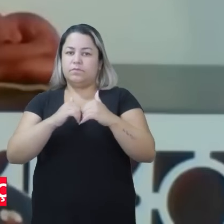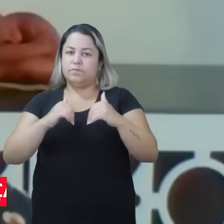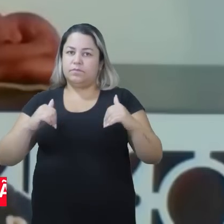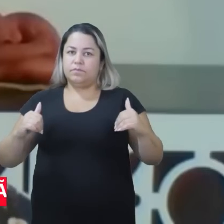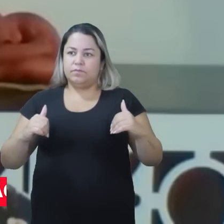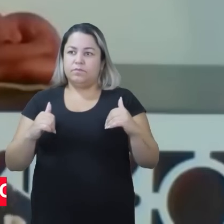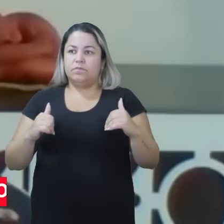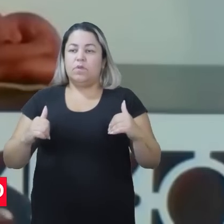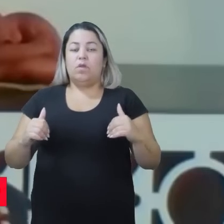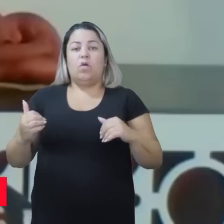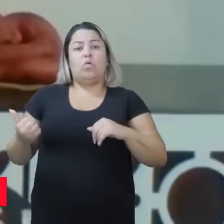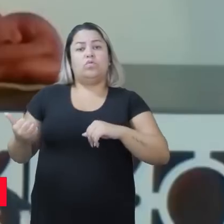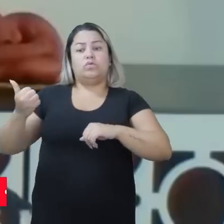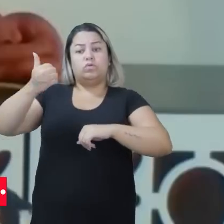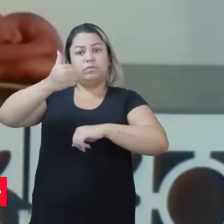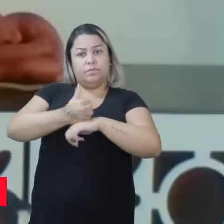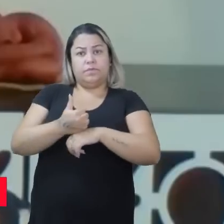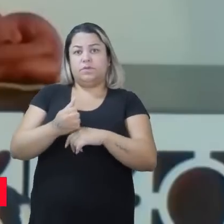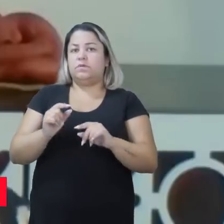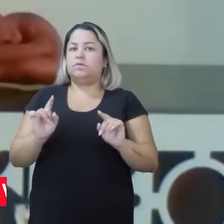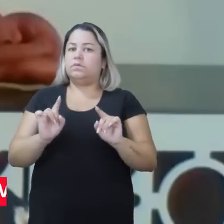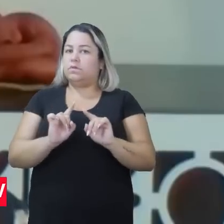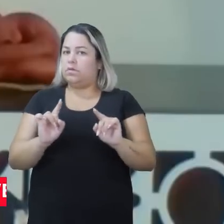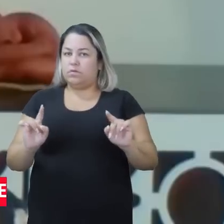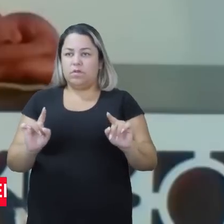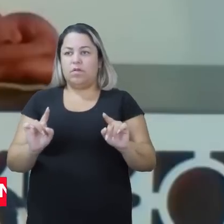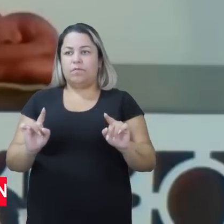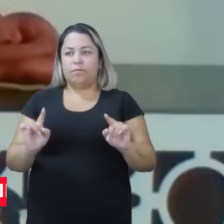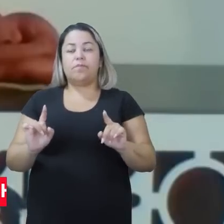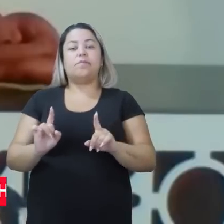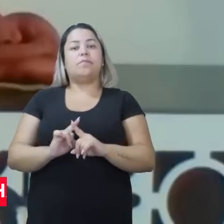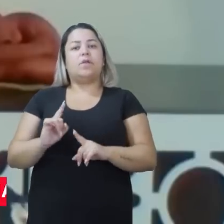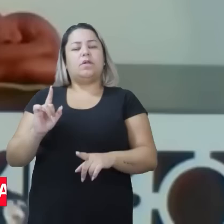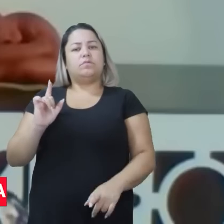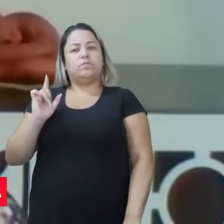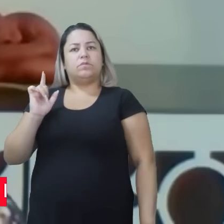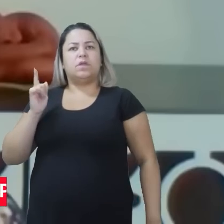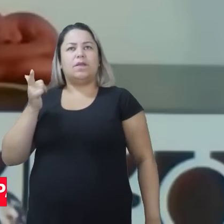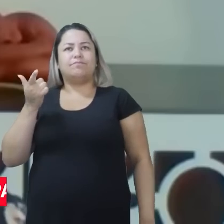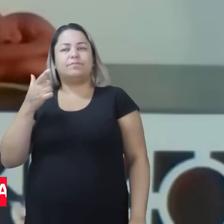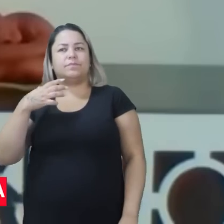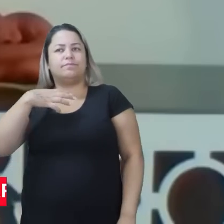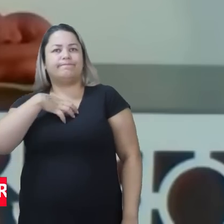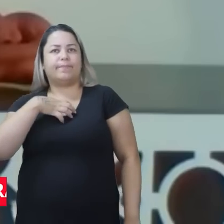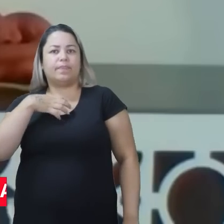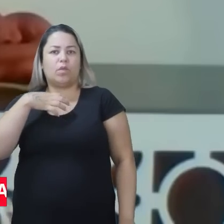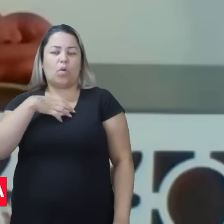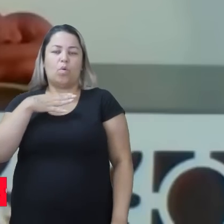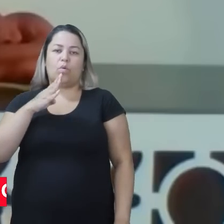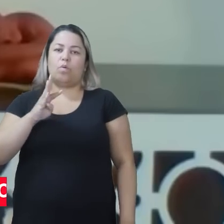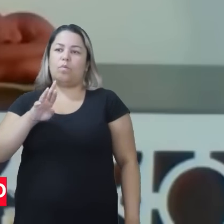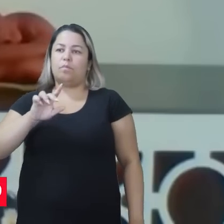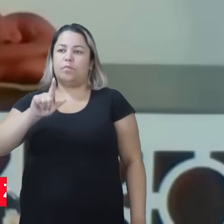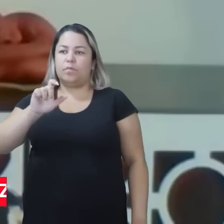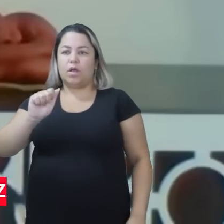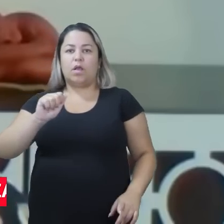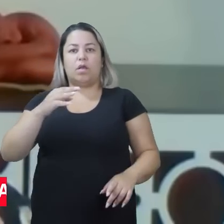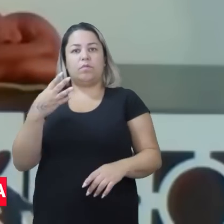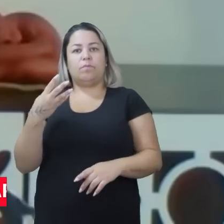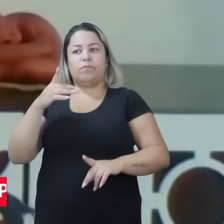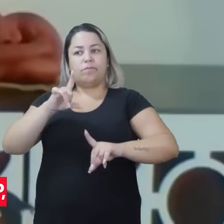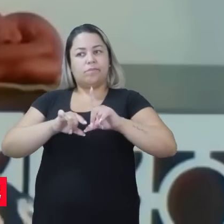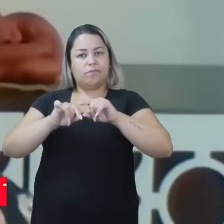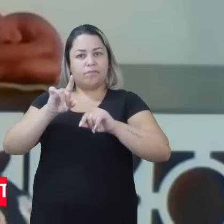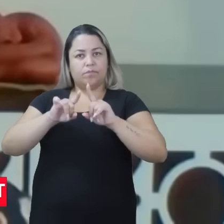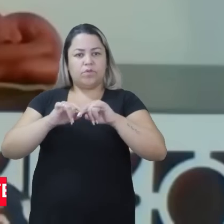os golpistas dos não golpistas, para que não dê a impressão de que Braga Neto é um general 4 estrelas,